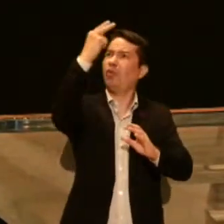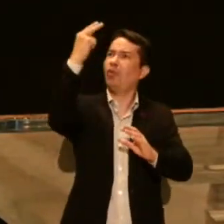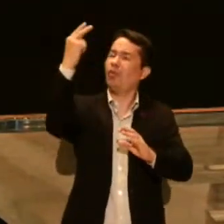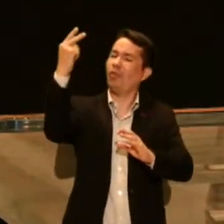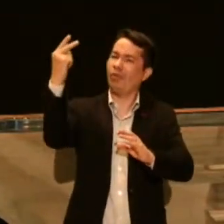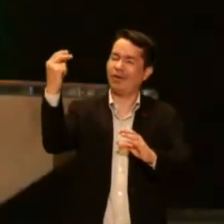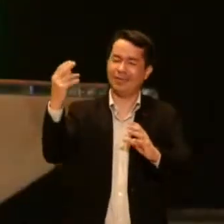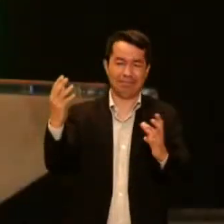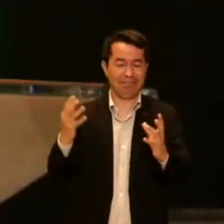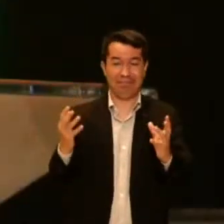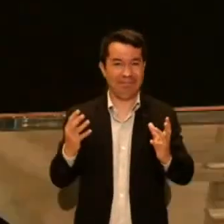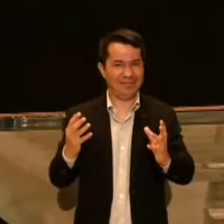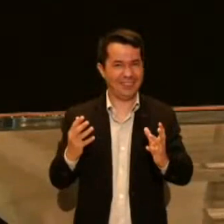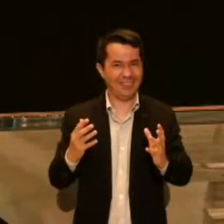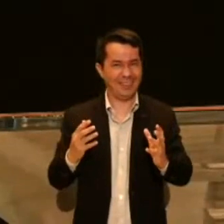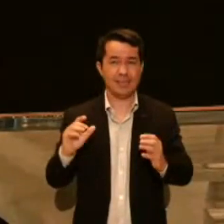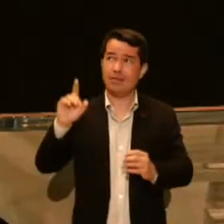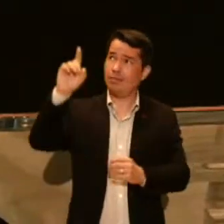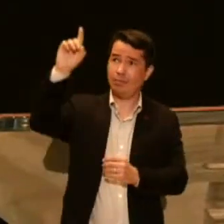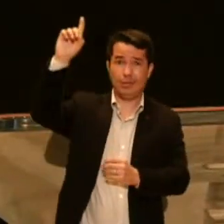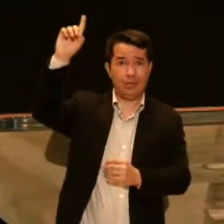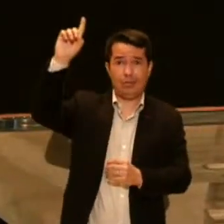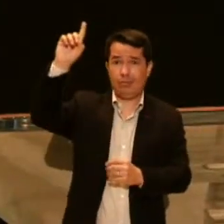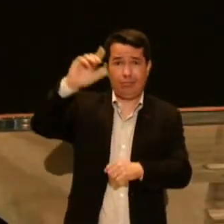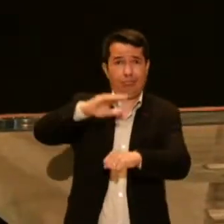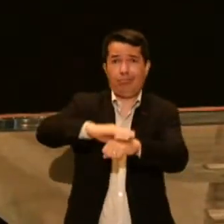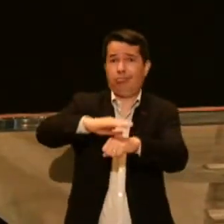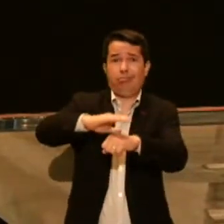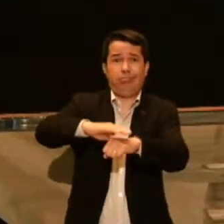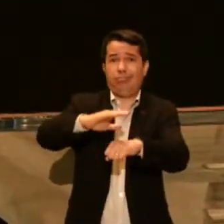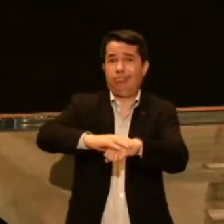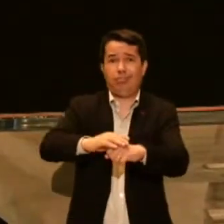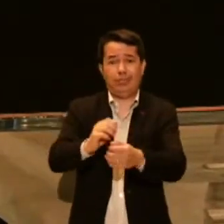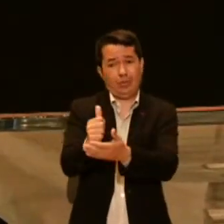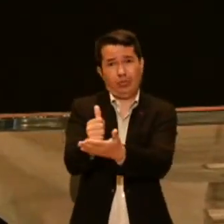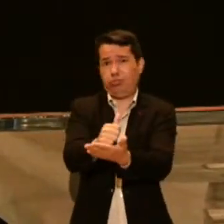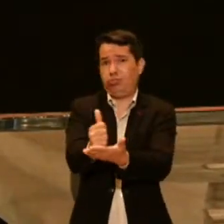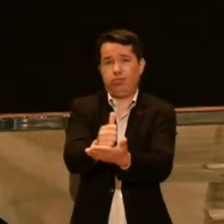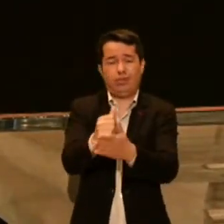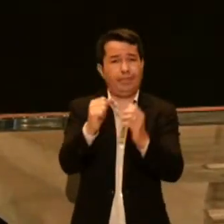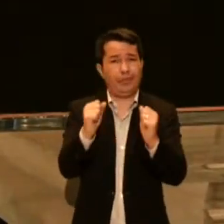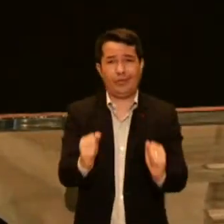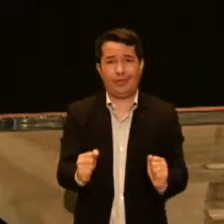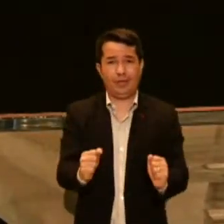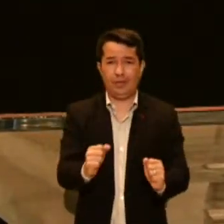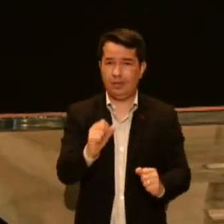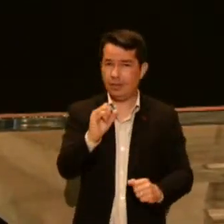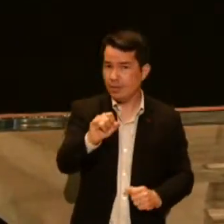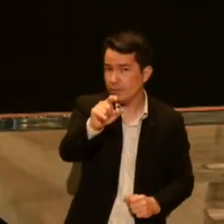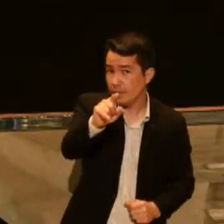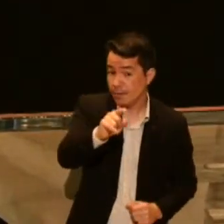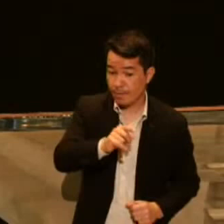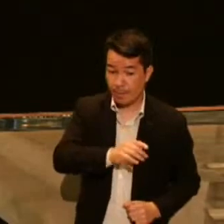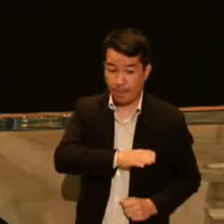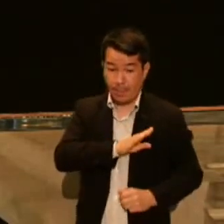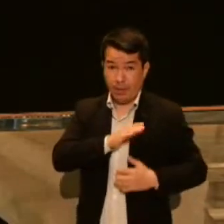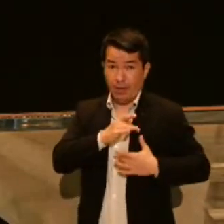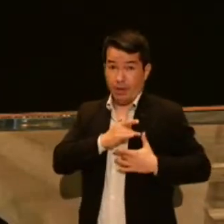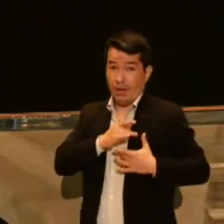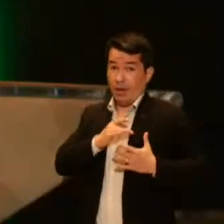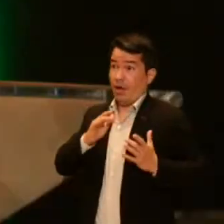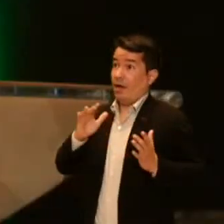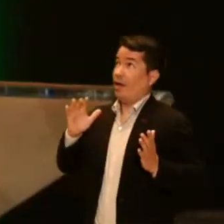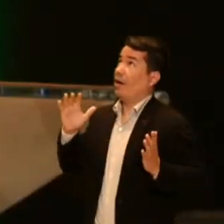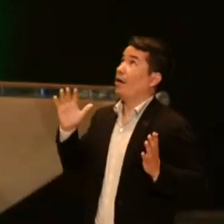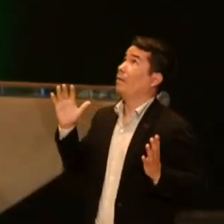Por quê? Porque se o seu coração estiver aberto para Ele, Ele vai te fazer tudo o que